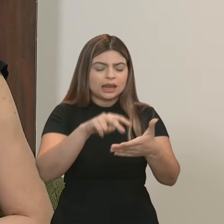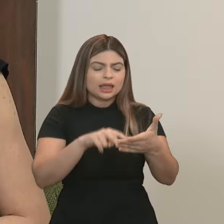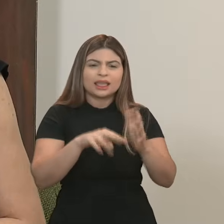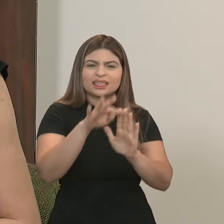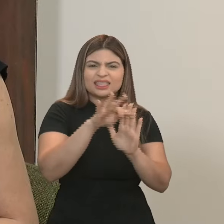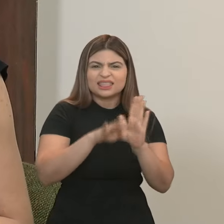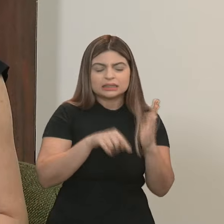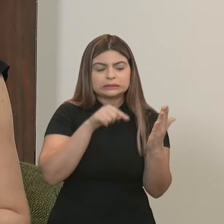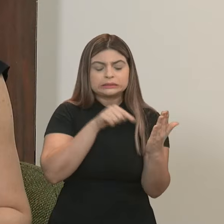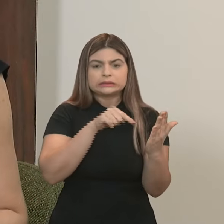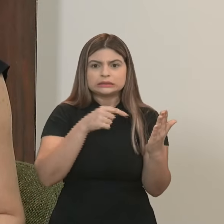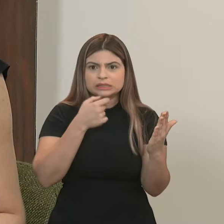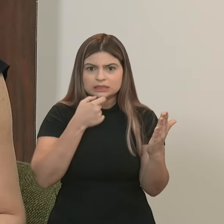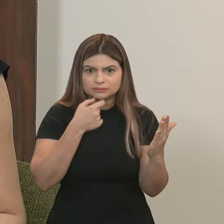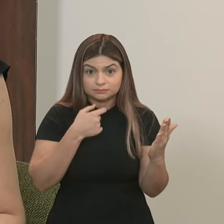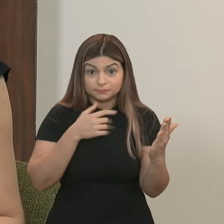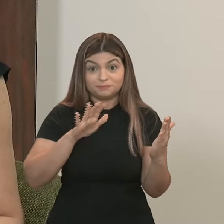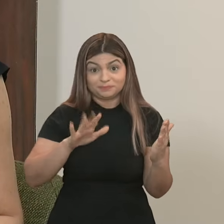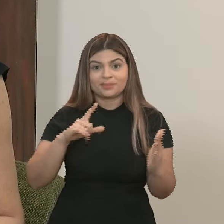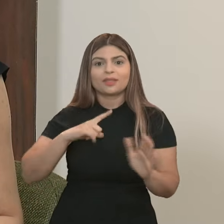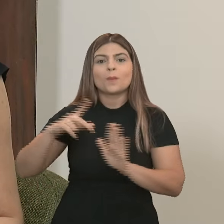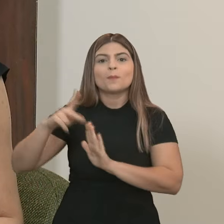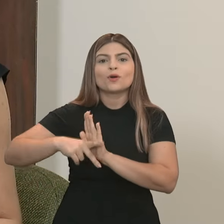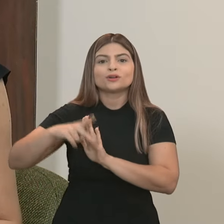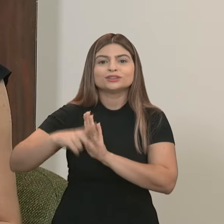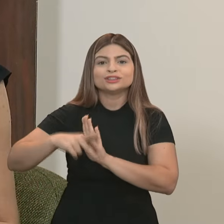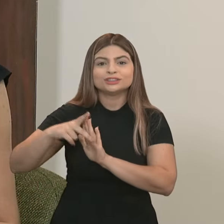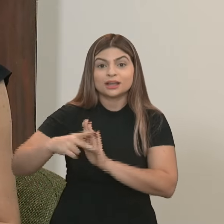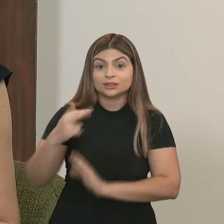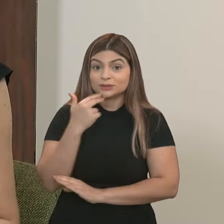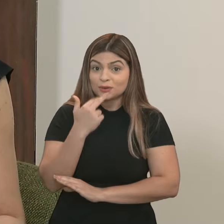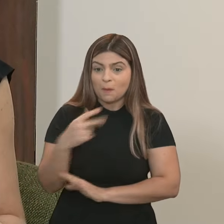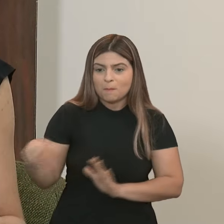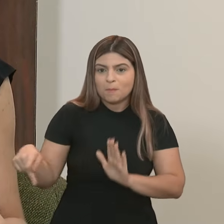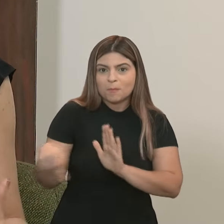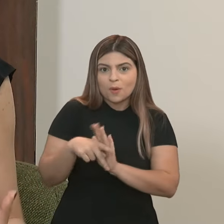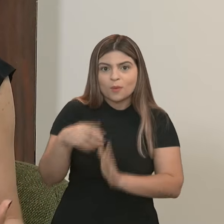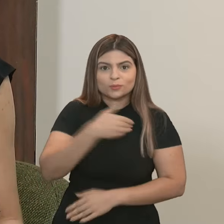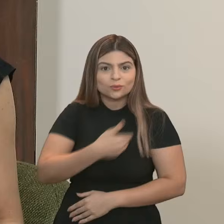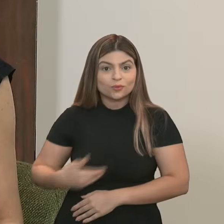nesse idioma? O projeto Idiomas Sem Fronteiras, do Governo Federal,